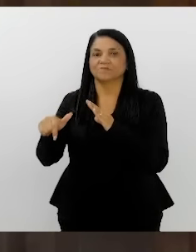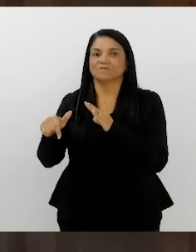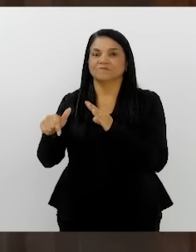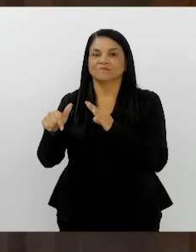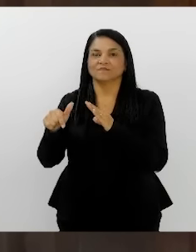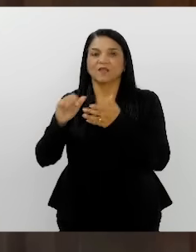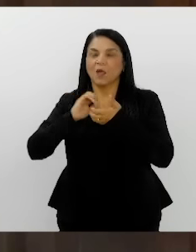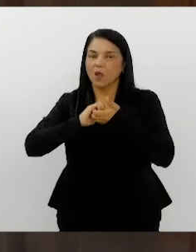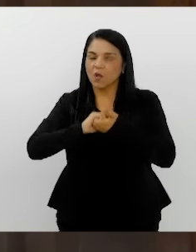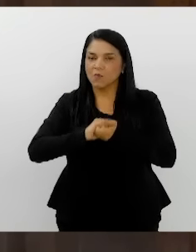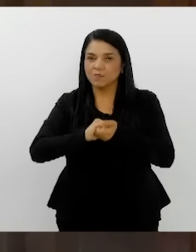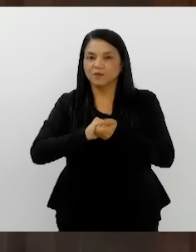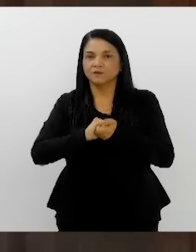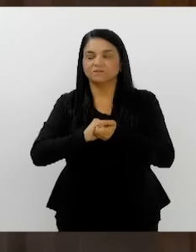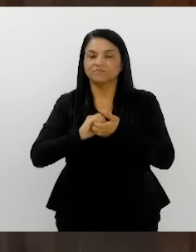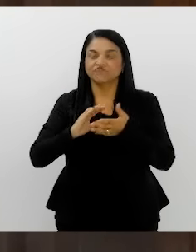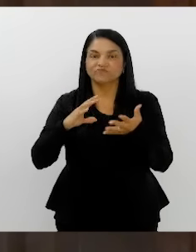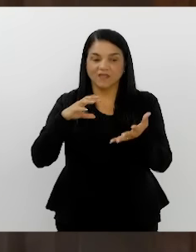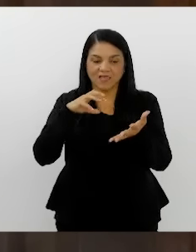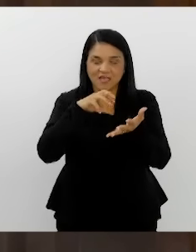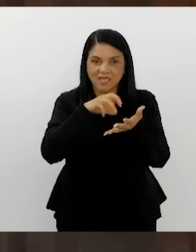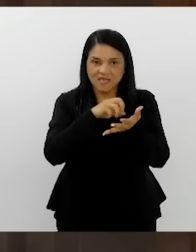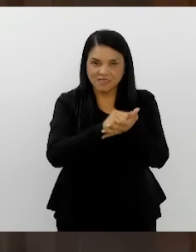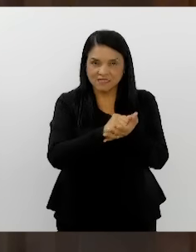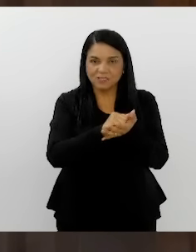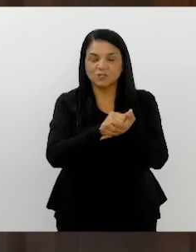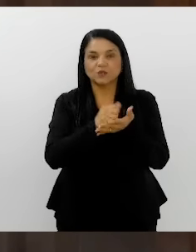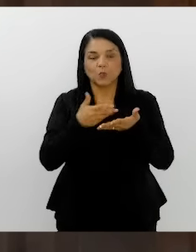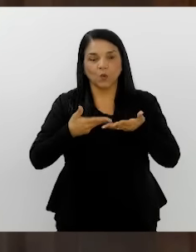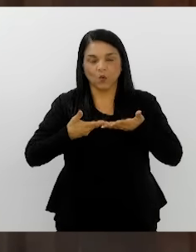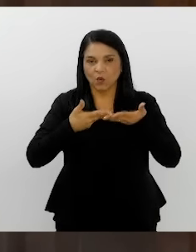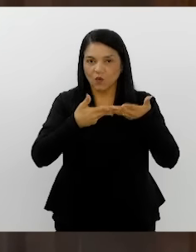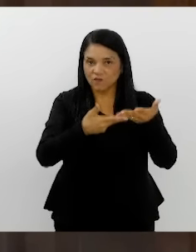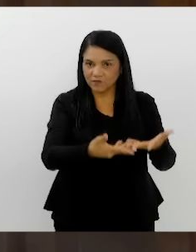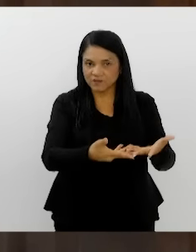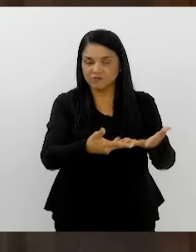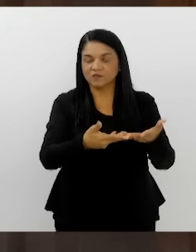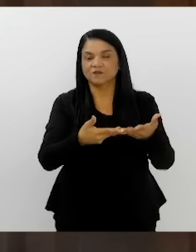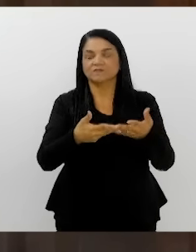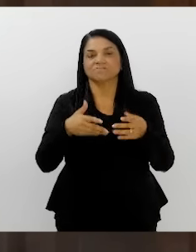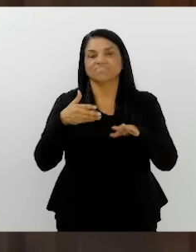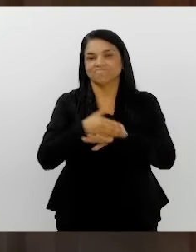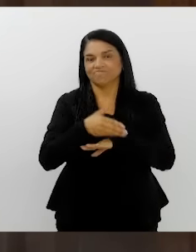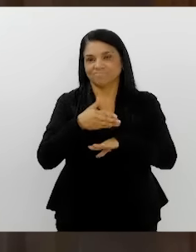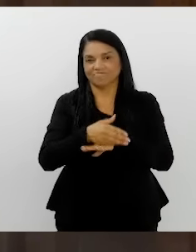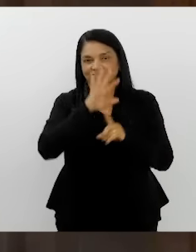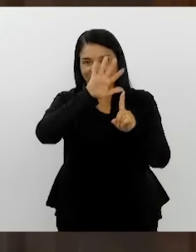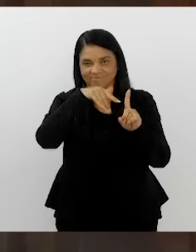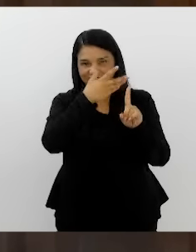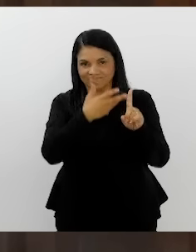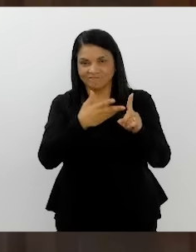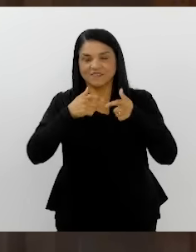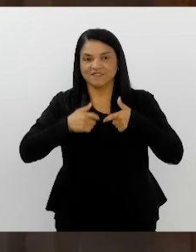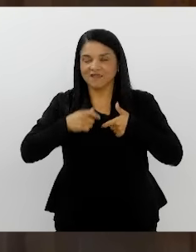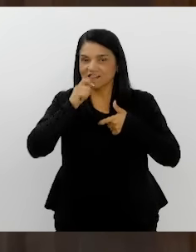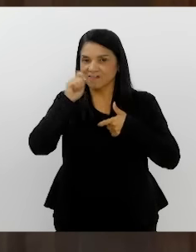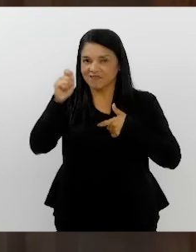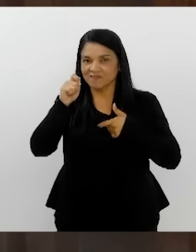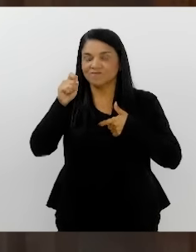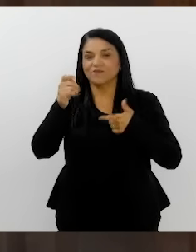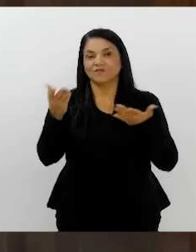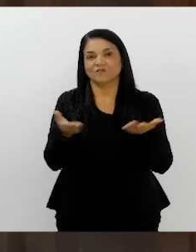cumprimentando. Ele diz: registro o recebimento do convite para participar da sessão solene de entrega da medalha Tiradentes, a ser realizada